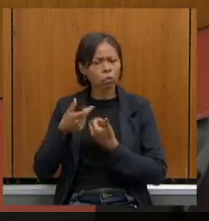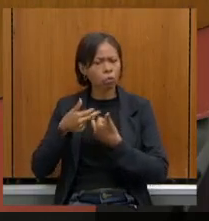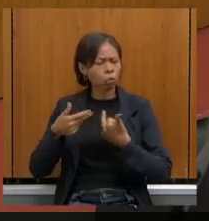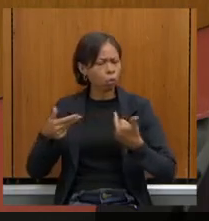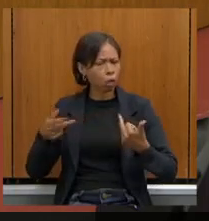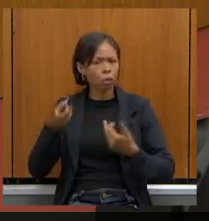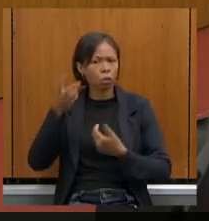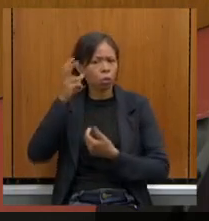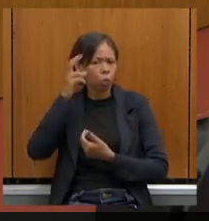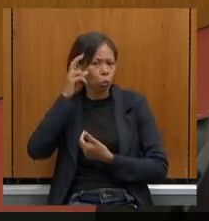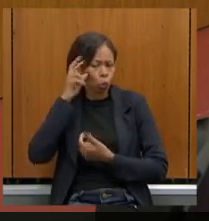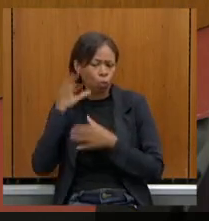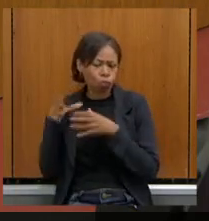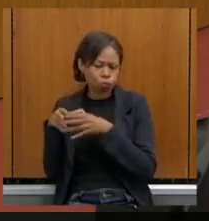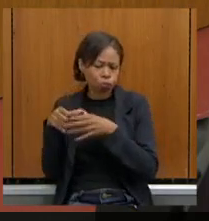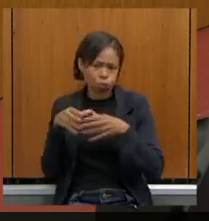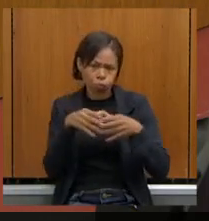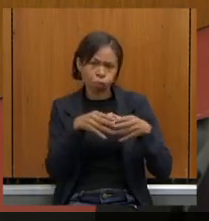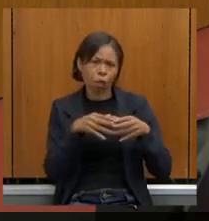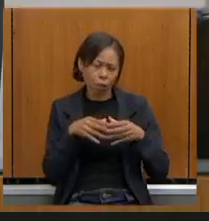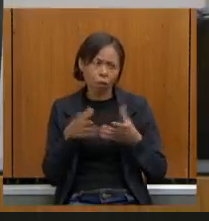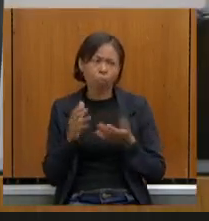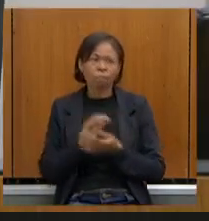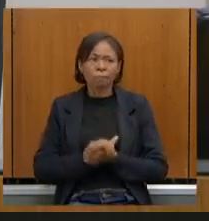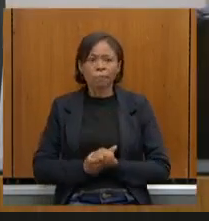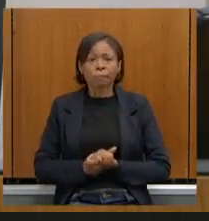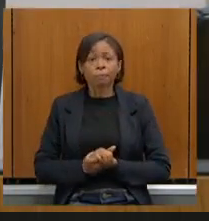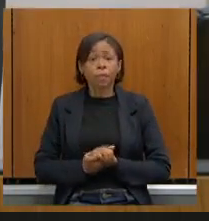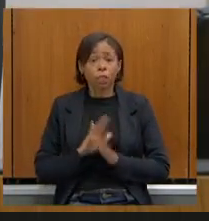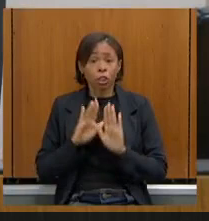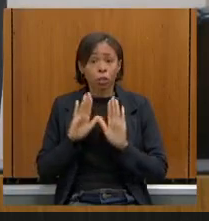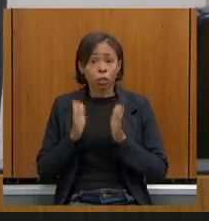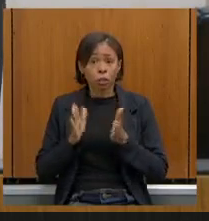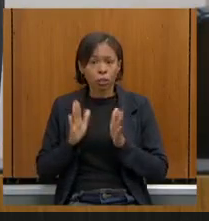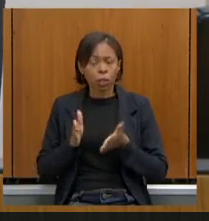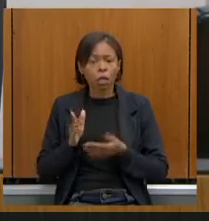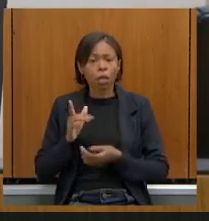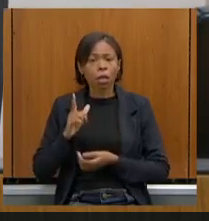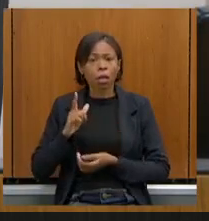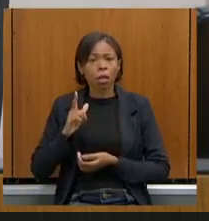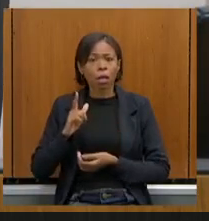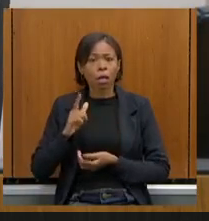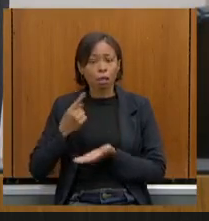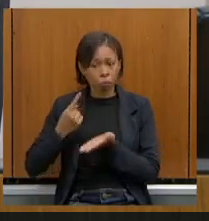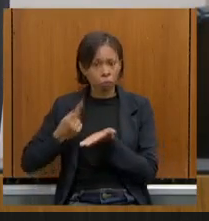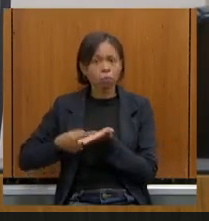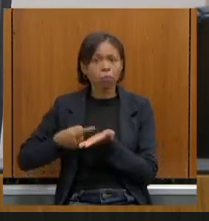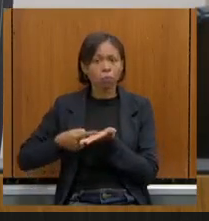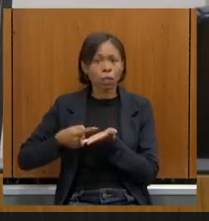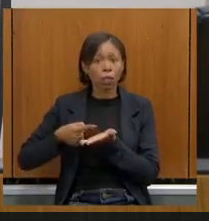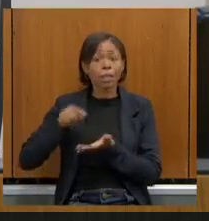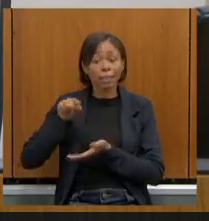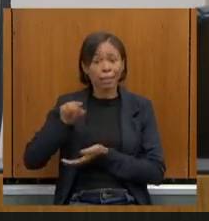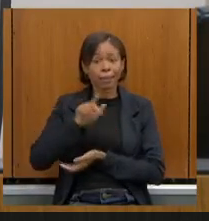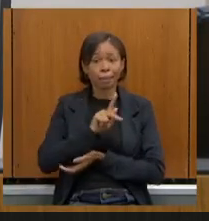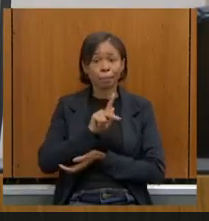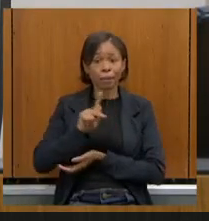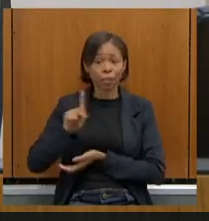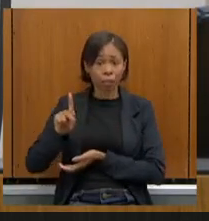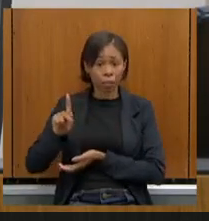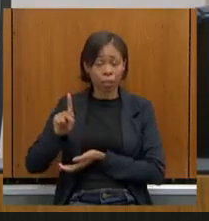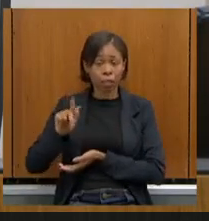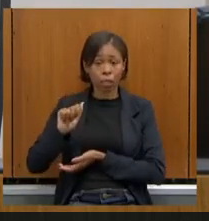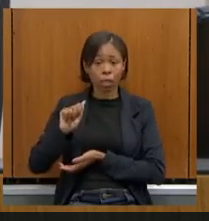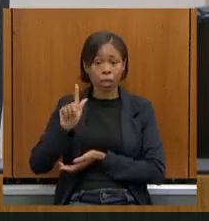mas em especial aqui a questão de cultura, nós já temos aí essa sinalização positiva do nosso presidente